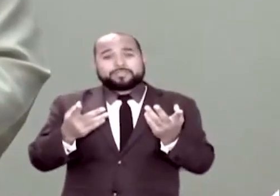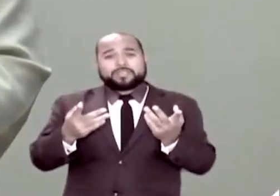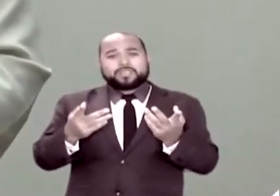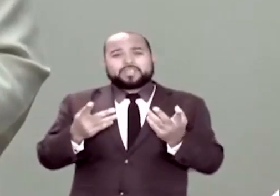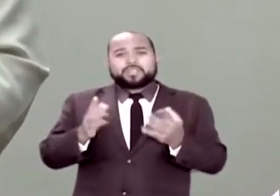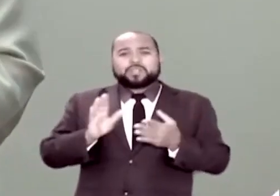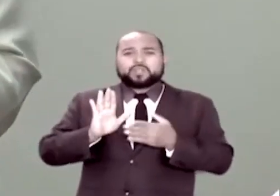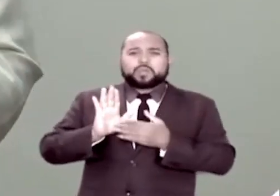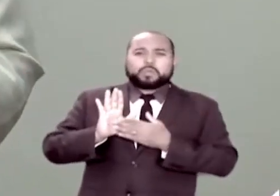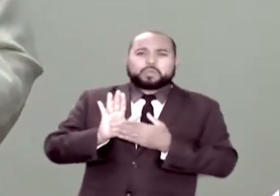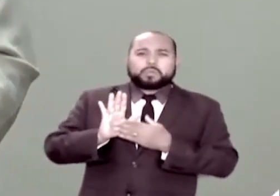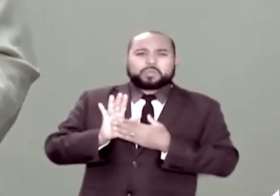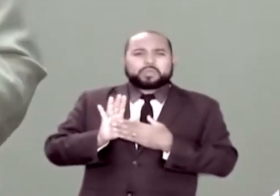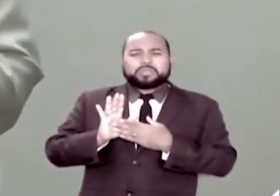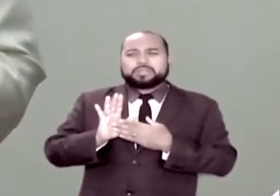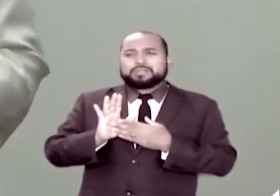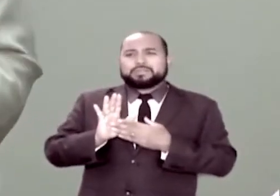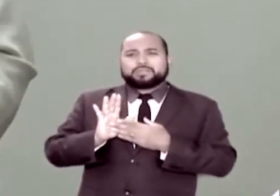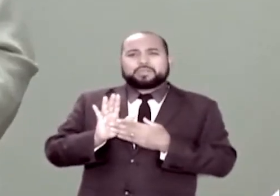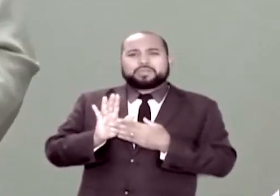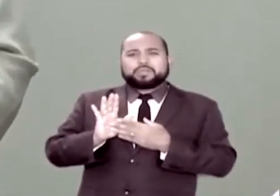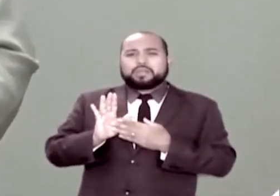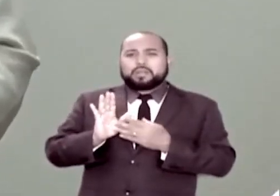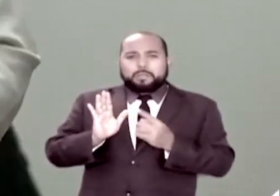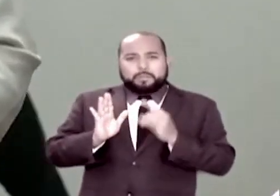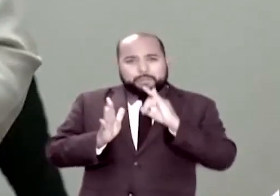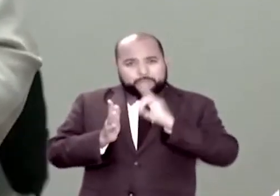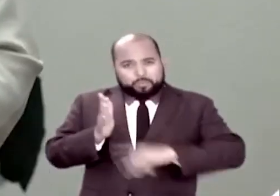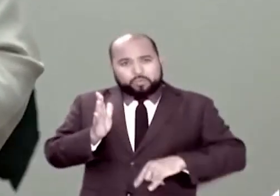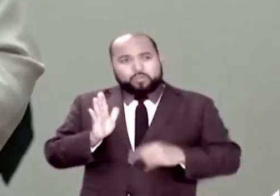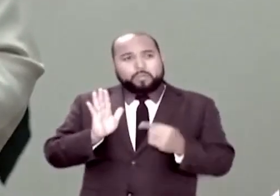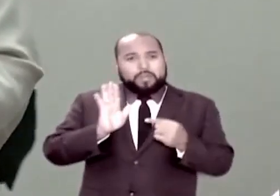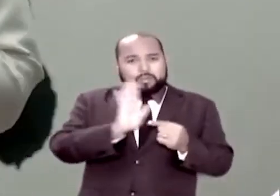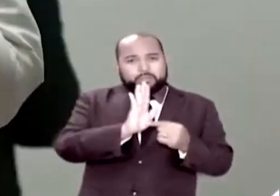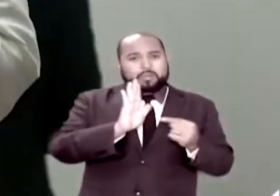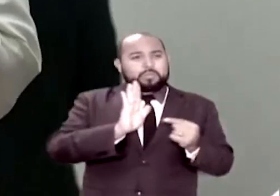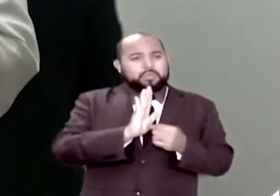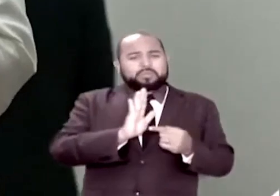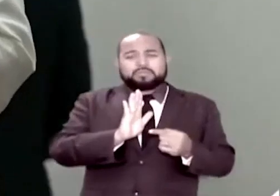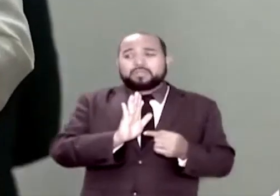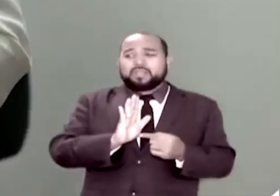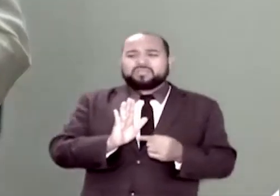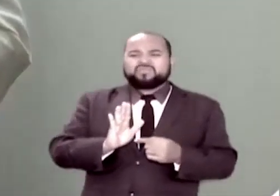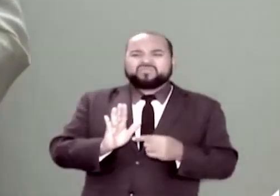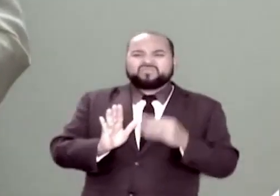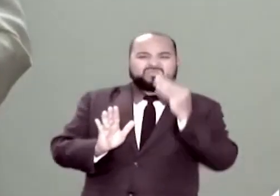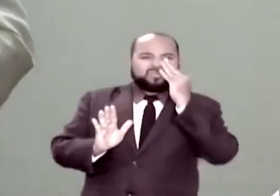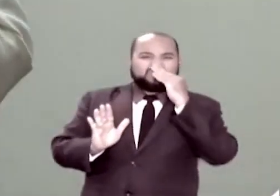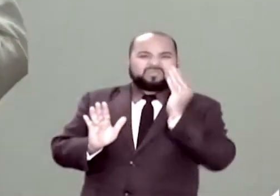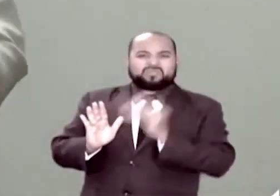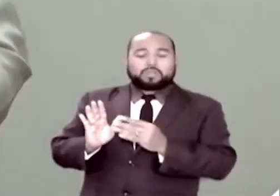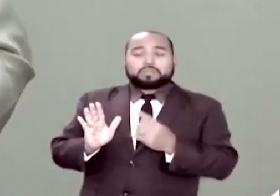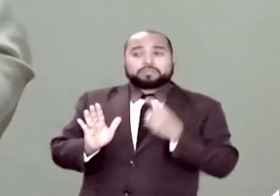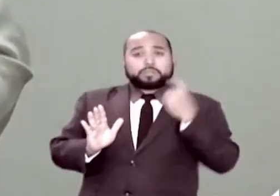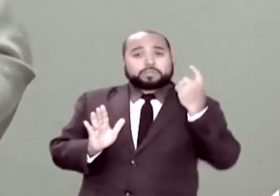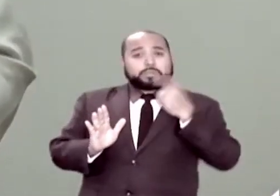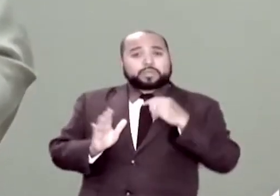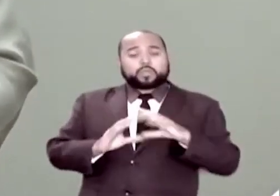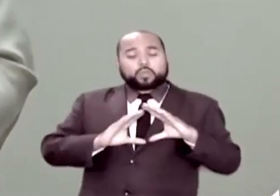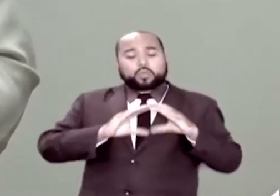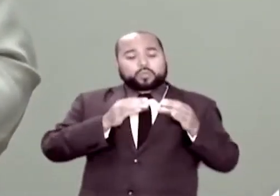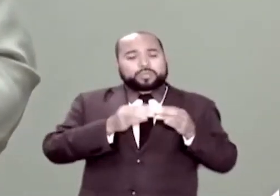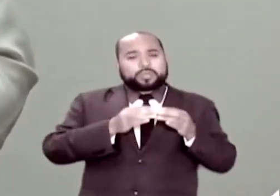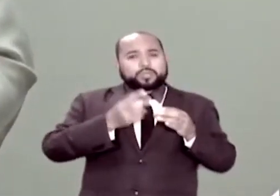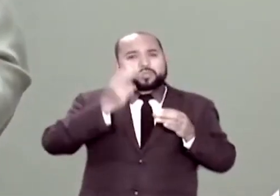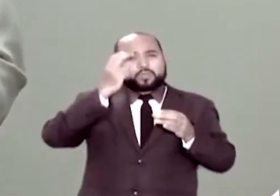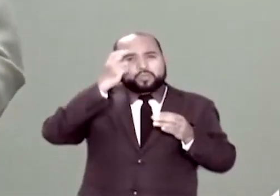proponentes inabilitados mesmo tendo apresentados eh os documentos muito nos preocupa eh o conselho de Cultura está